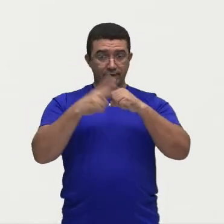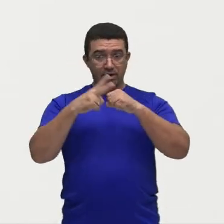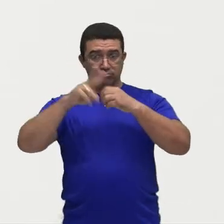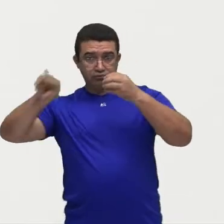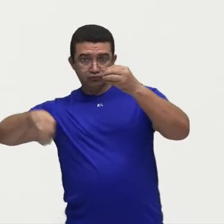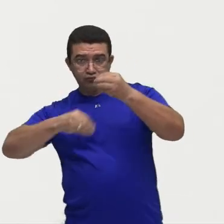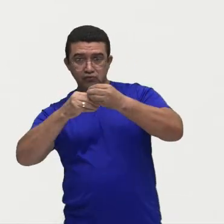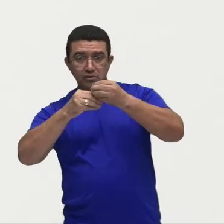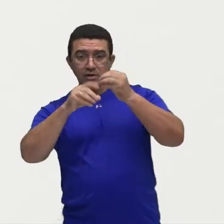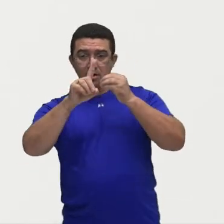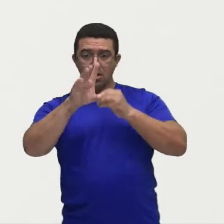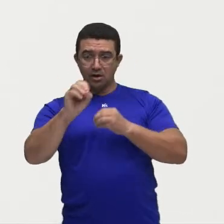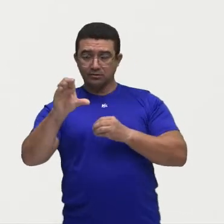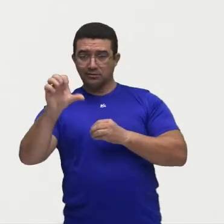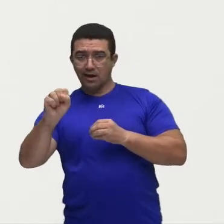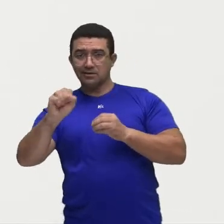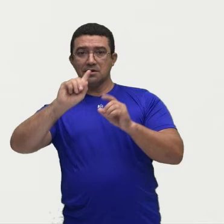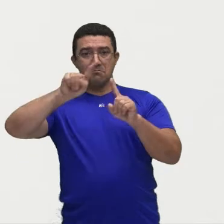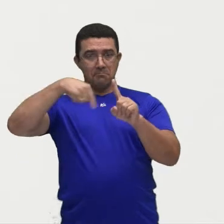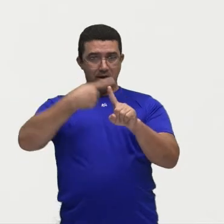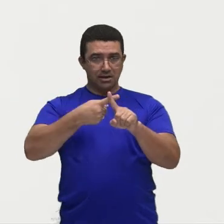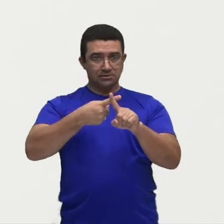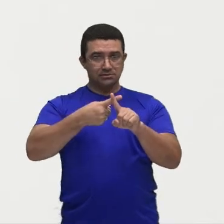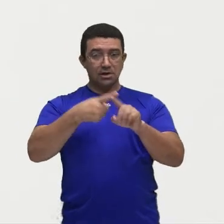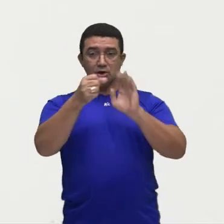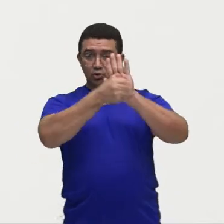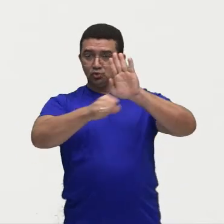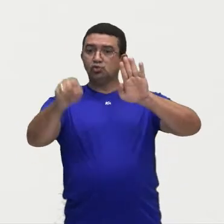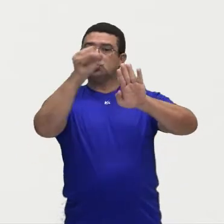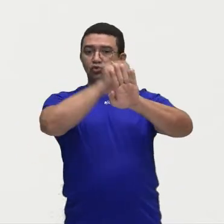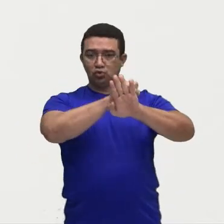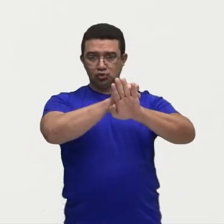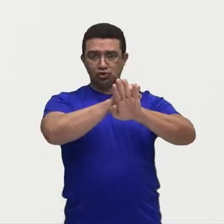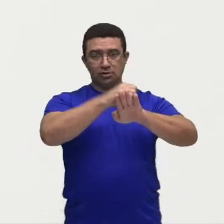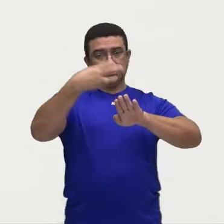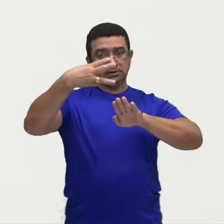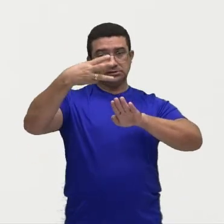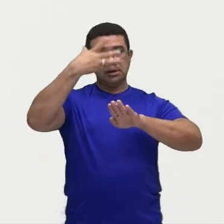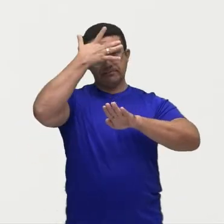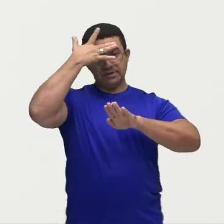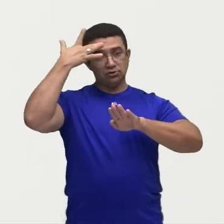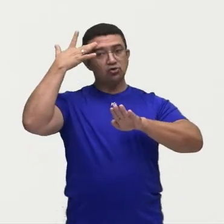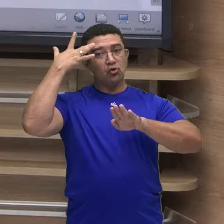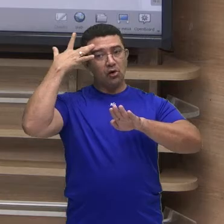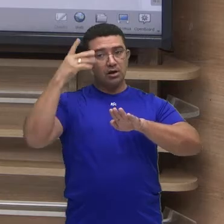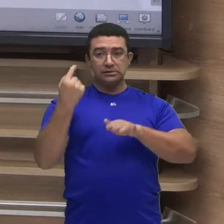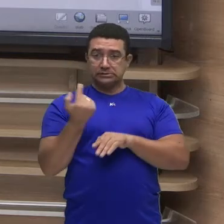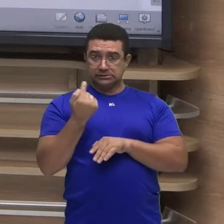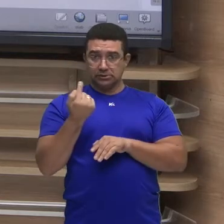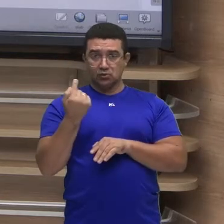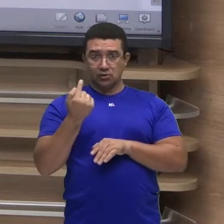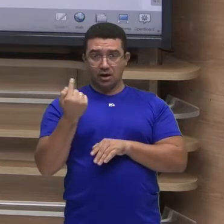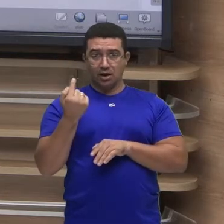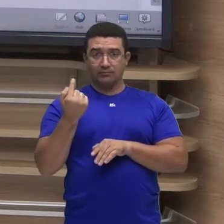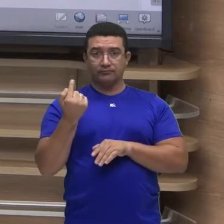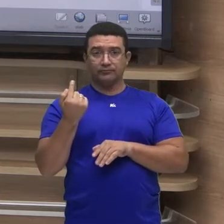das, em seguida um sujeito, que no caso é a terceira pessoa do singular, he, she ou it, tudo bem?